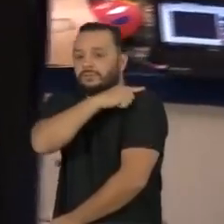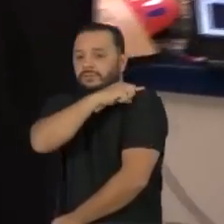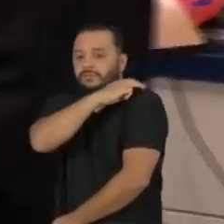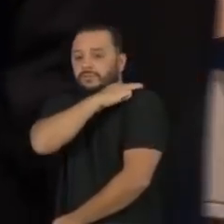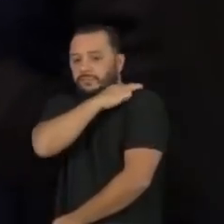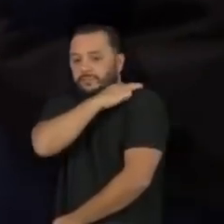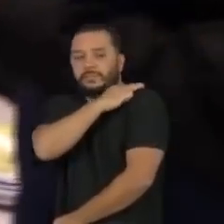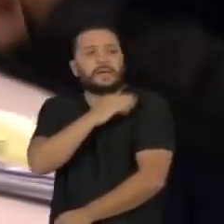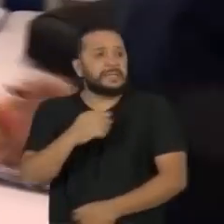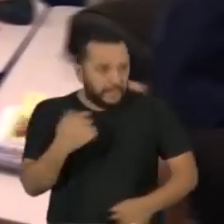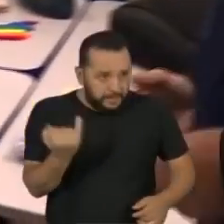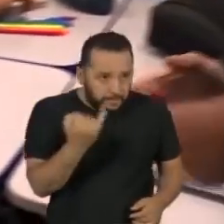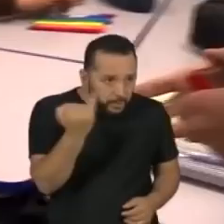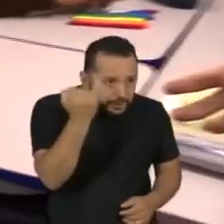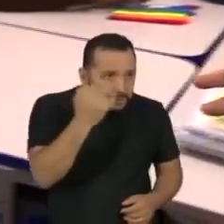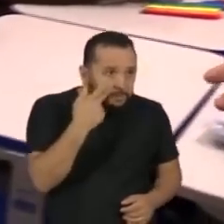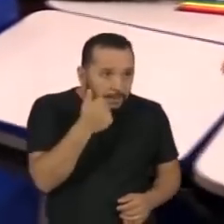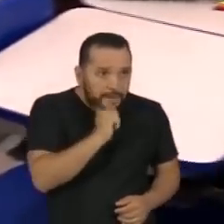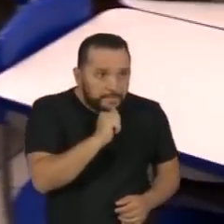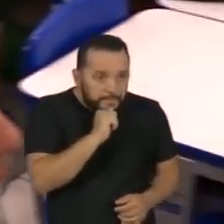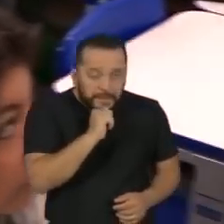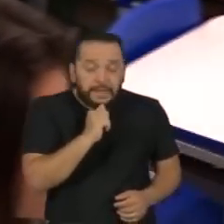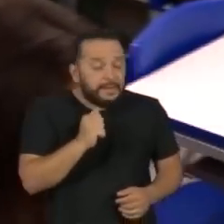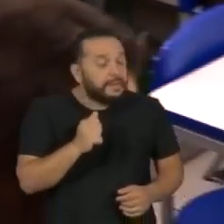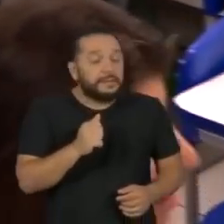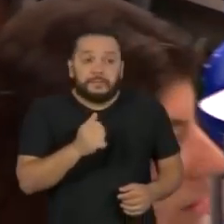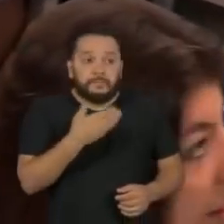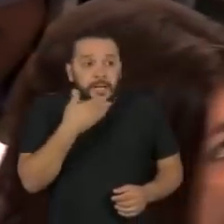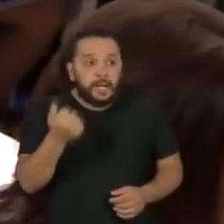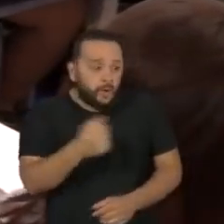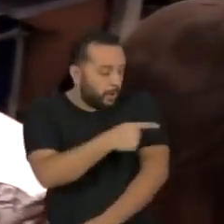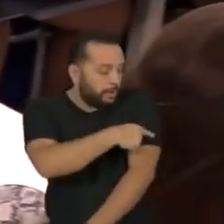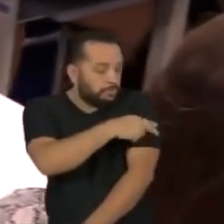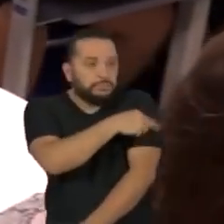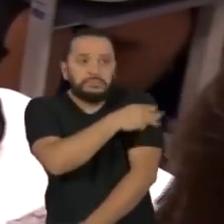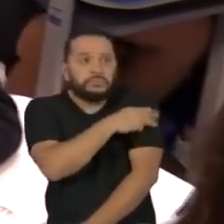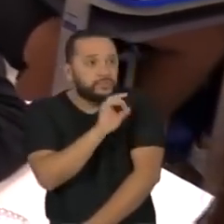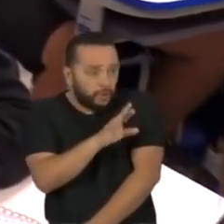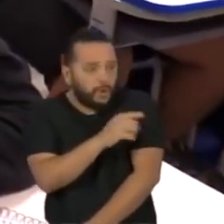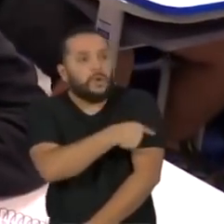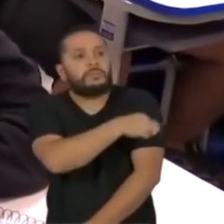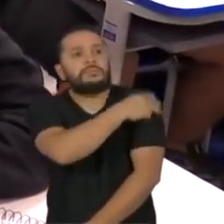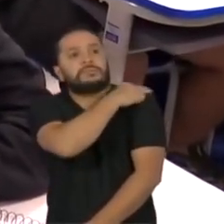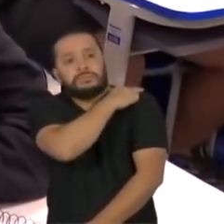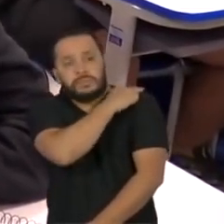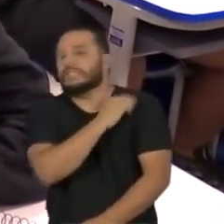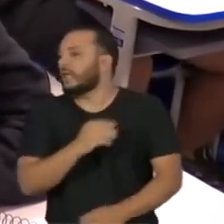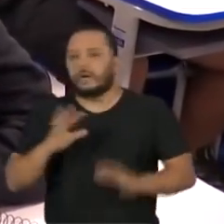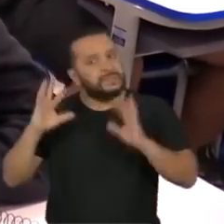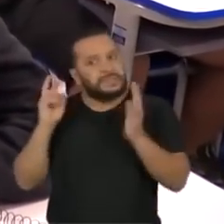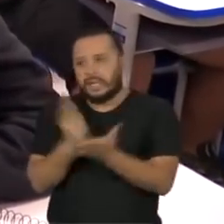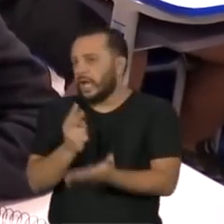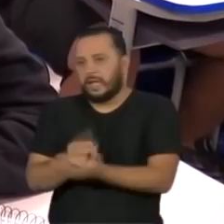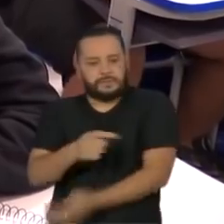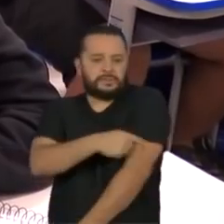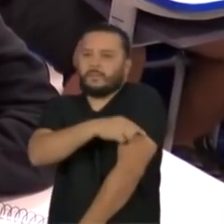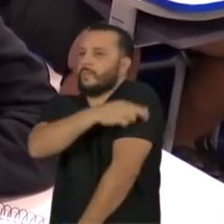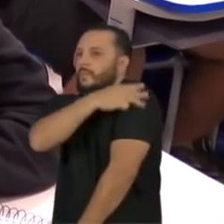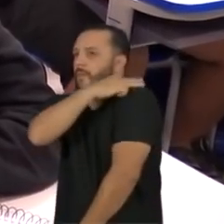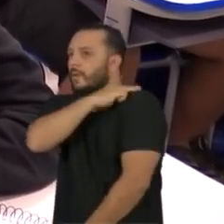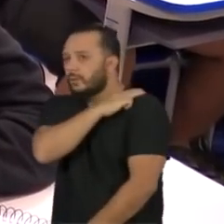desta participação é maior nos primeiros anos ou ela deve se manter ao longo desses anos? Ela deve se manter ao longo de todos os anos,